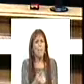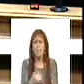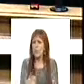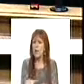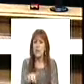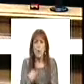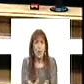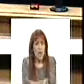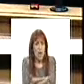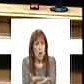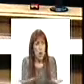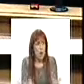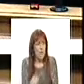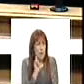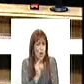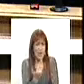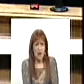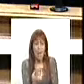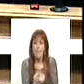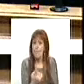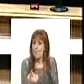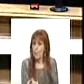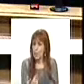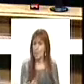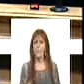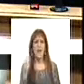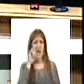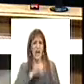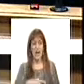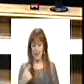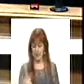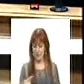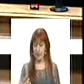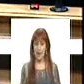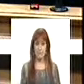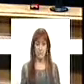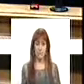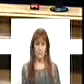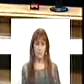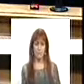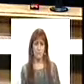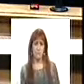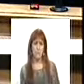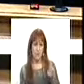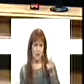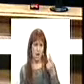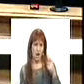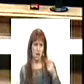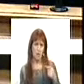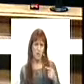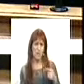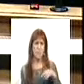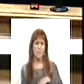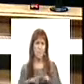função da situação económica das mulheres, na medida em que quem tem posses económicas